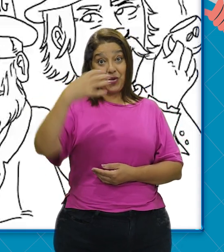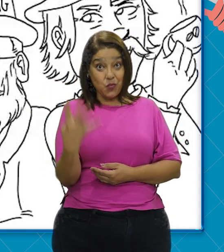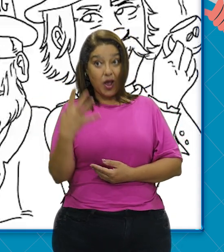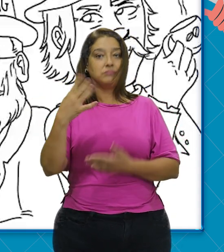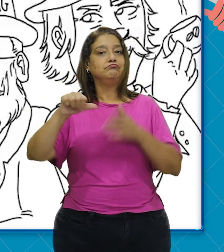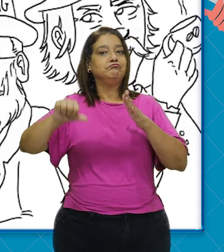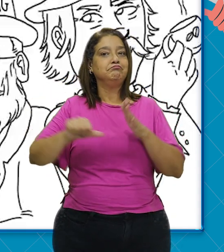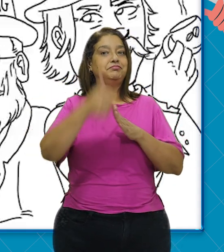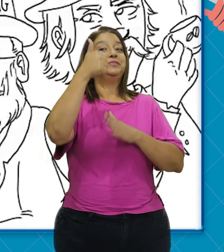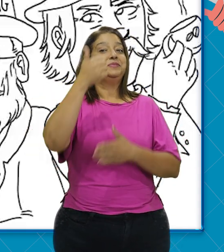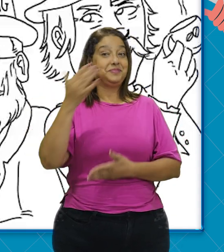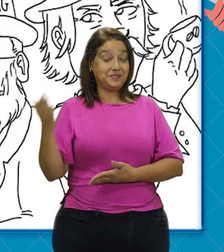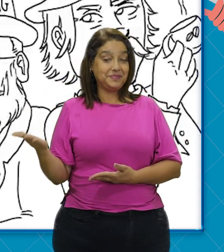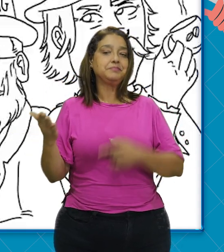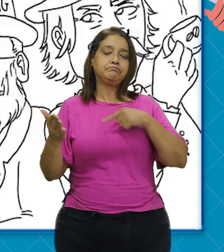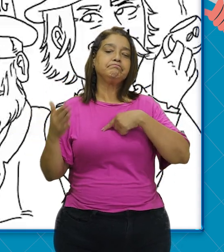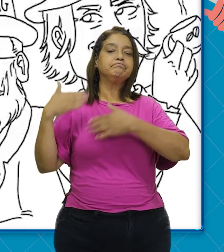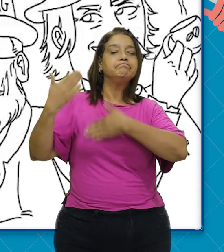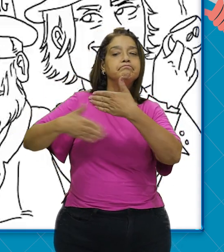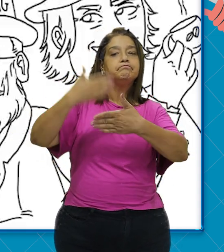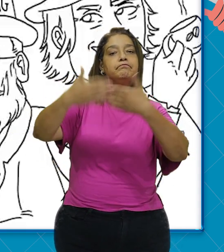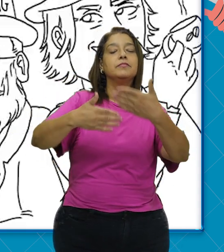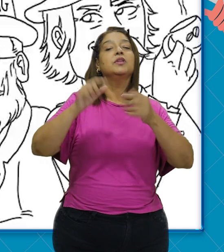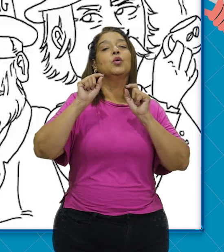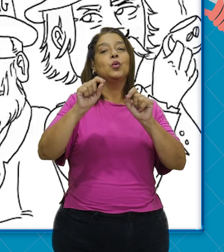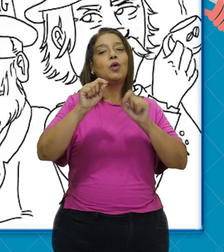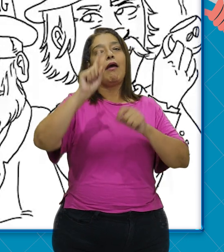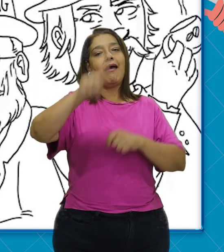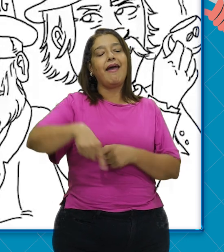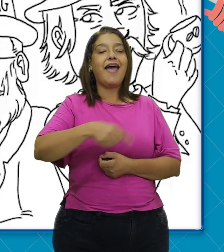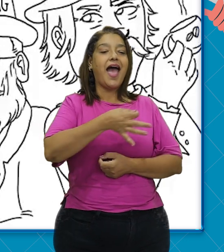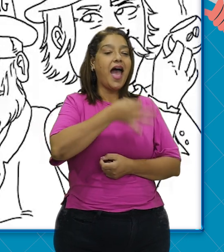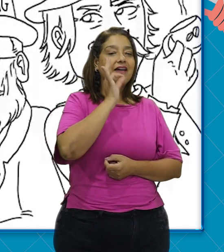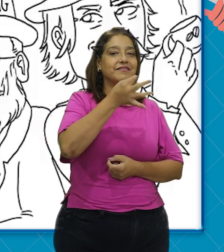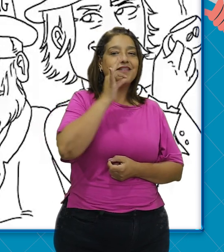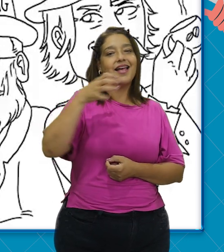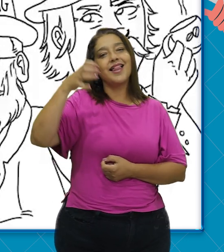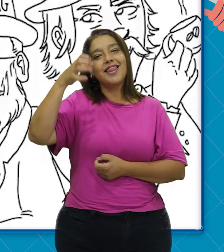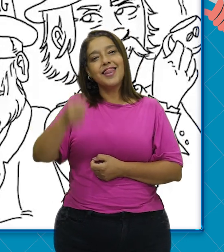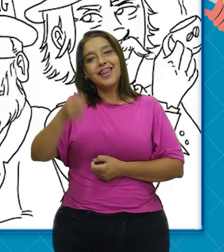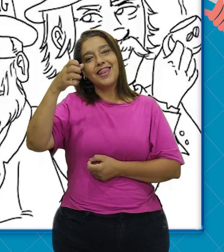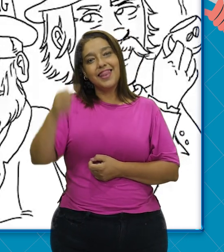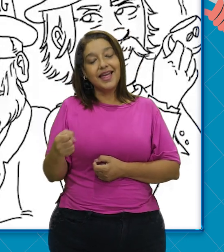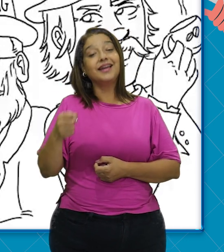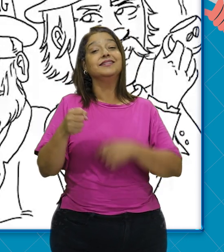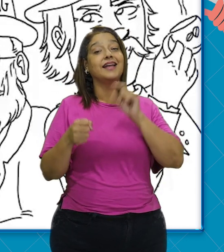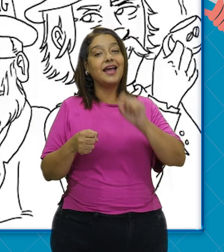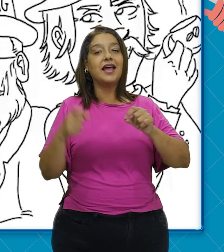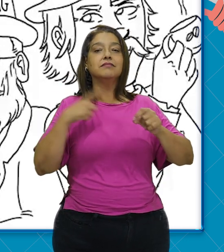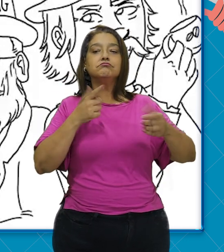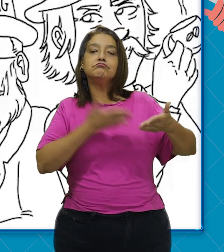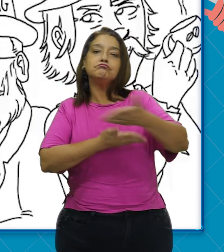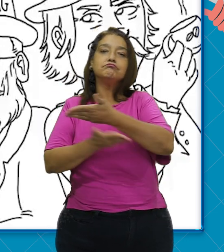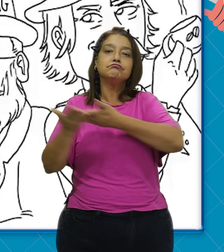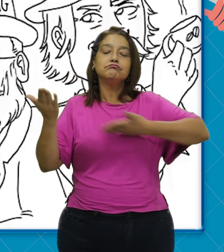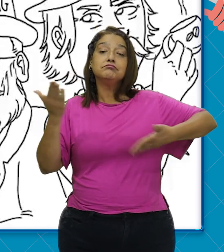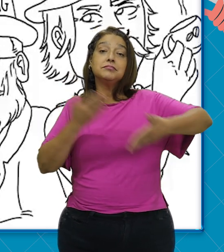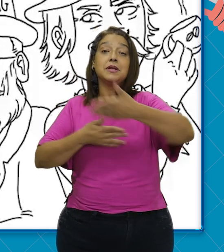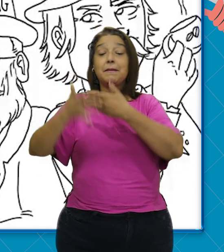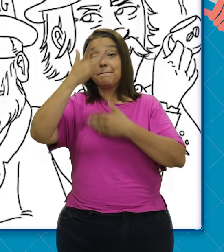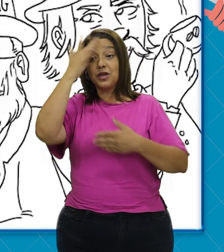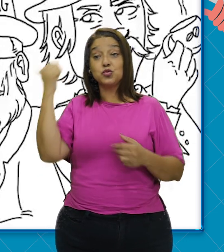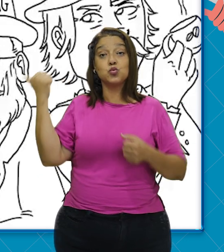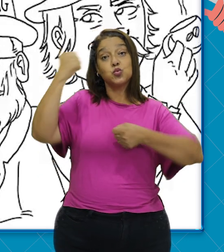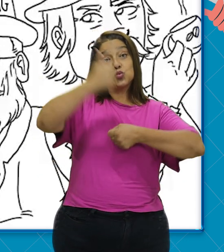daí, eles aproveitaram para implantar a política do café com leite, que era basicamente um revezamento de presidentes entre São Paulo e